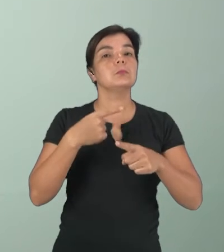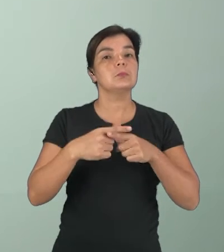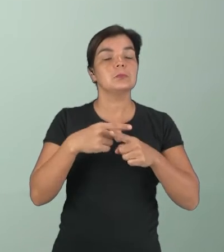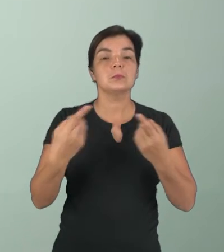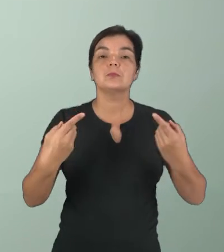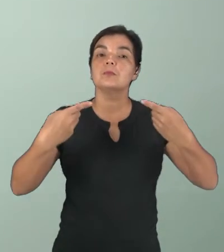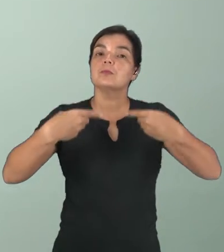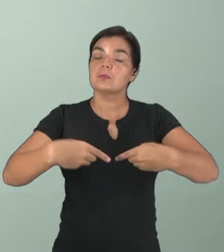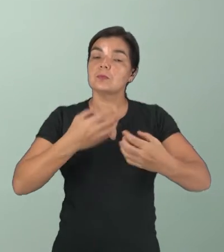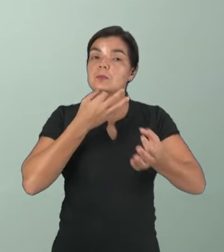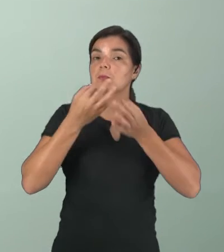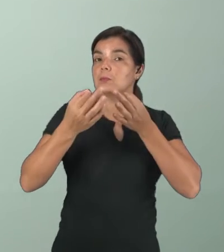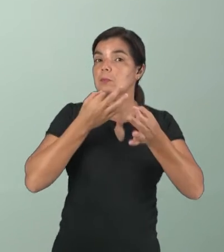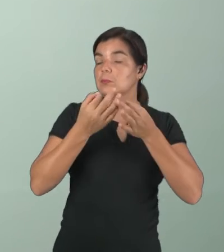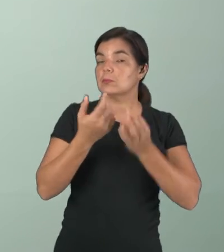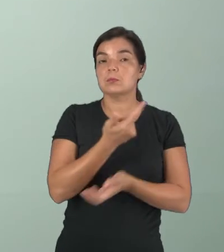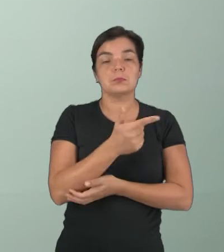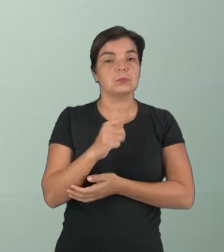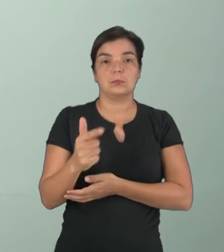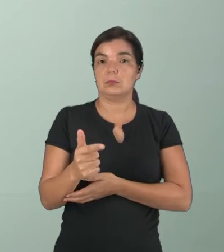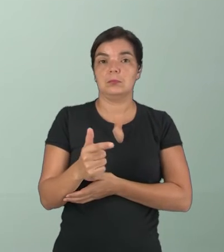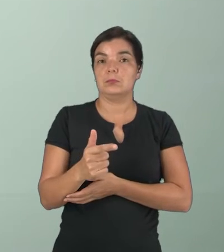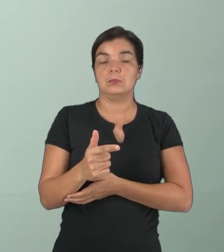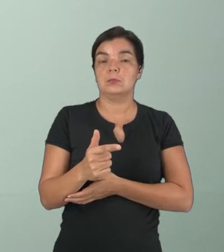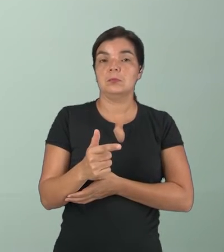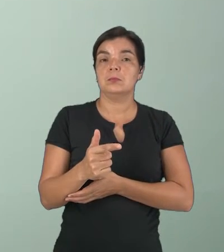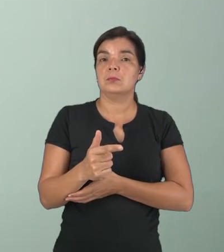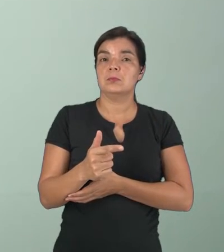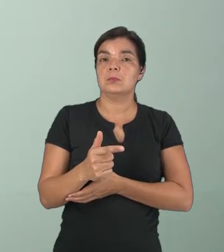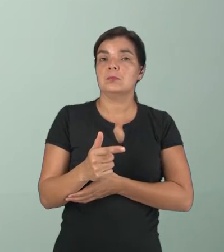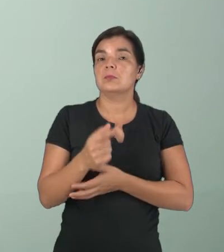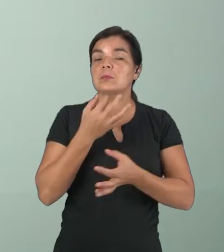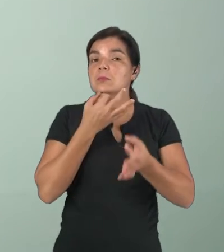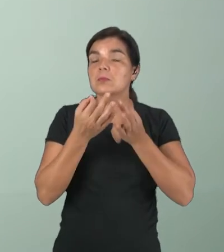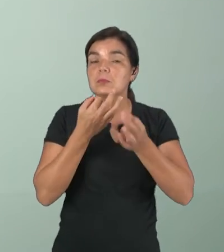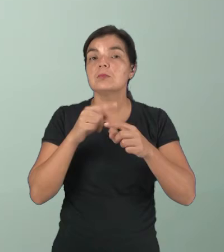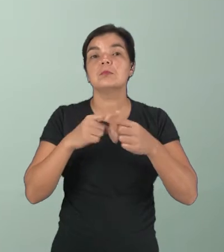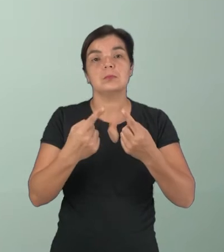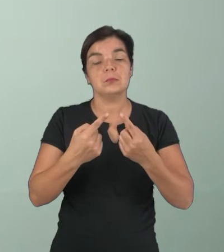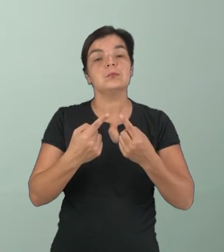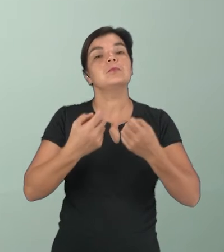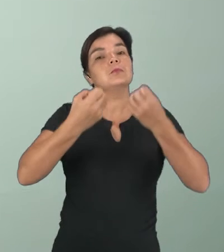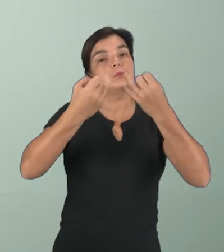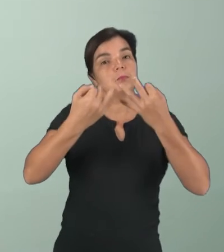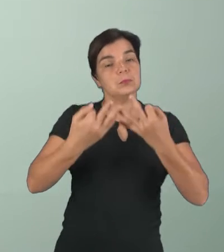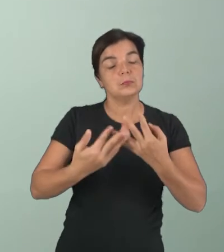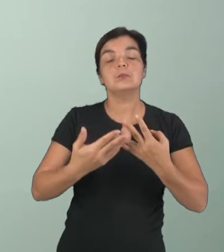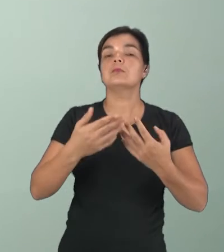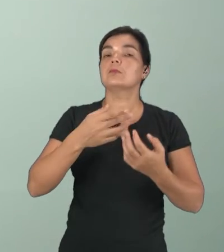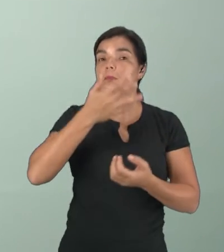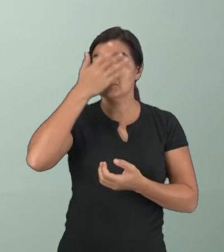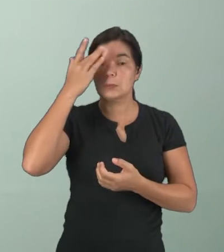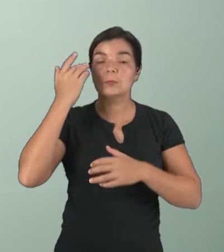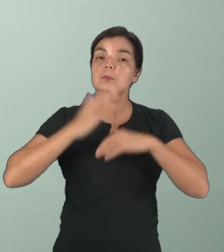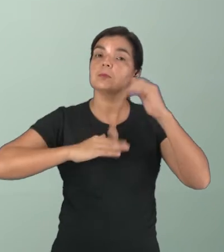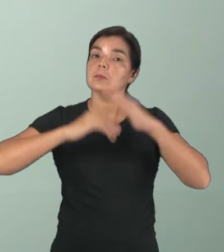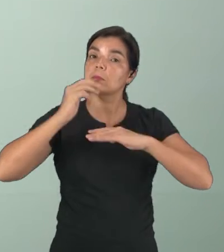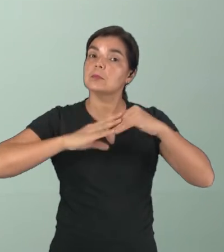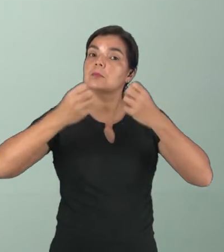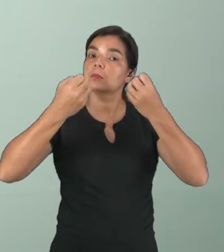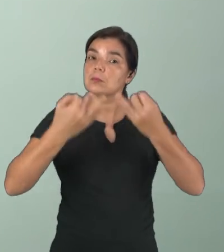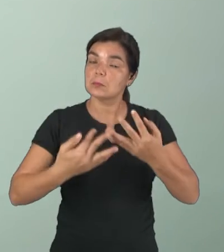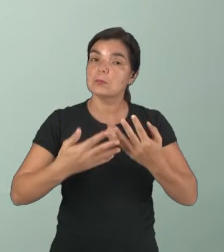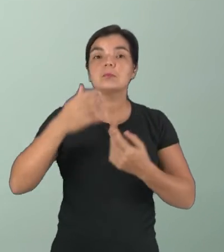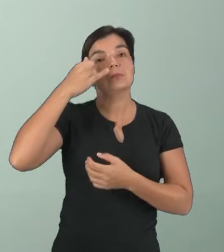contra fatos não existe argumentos. Então, eu vou debater aquilo ali, buscar especialistas que falem sobre isso e defender